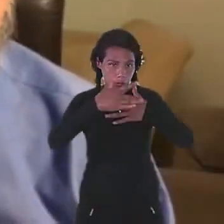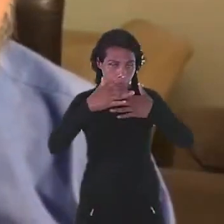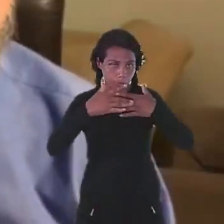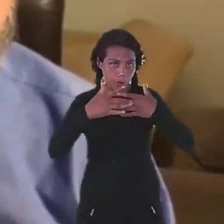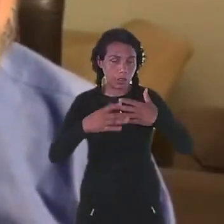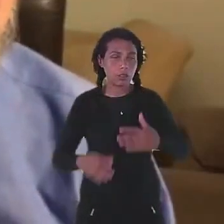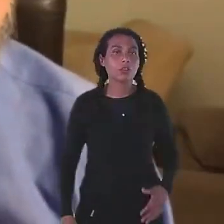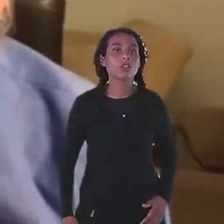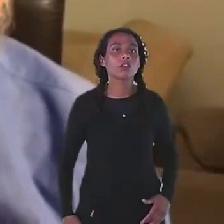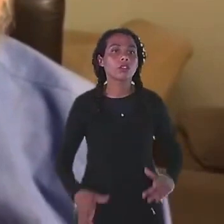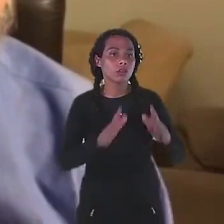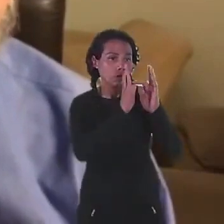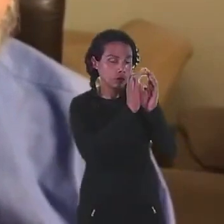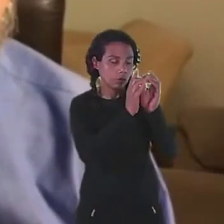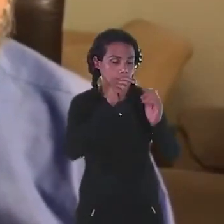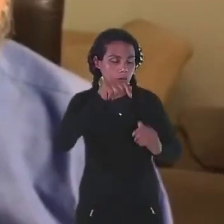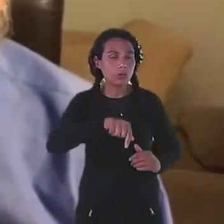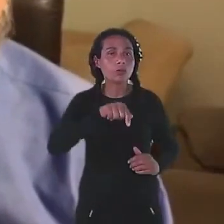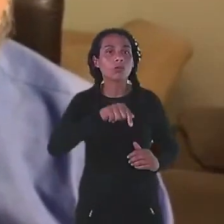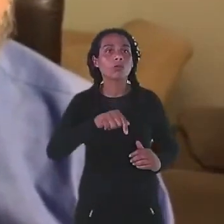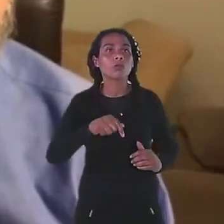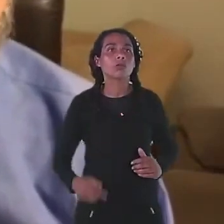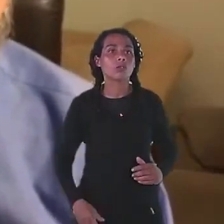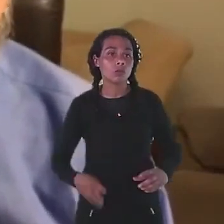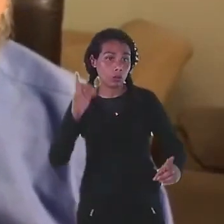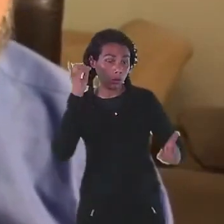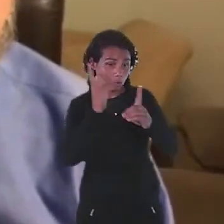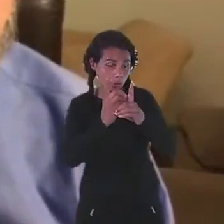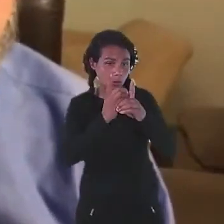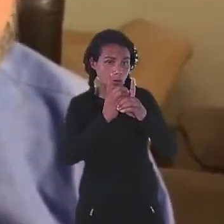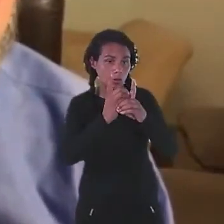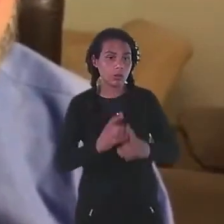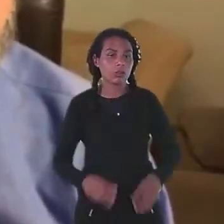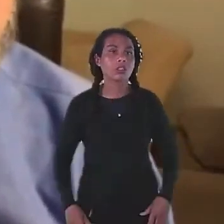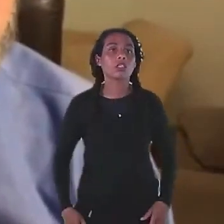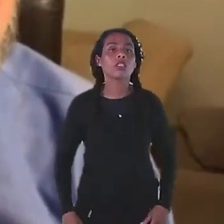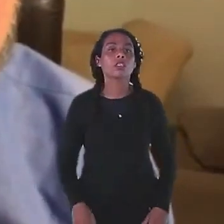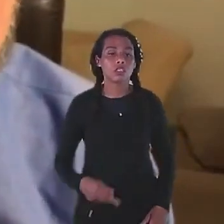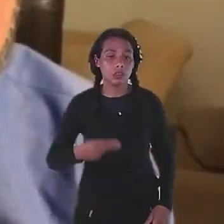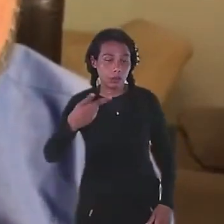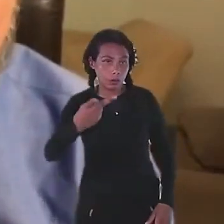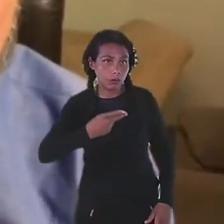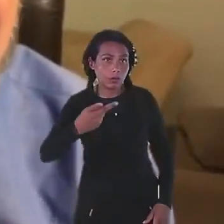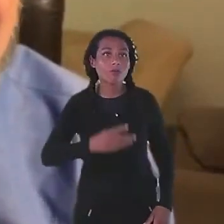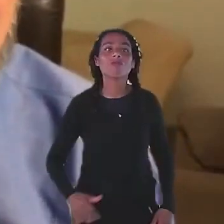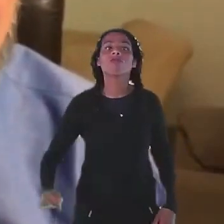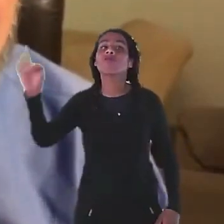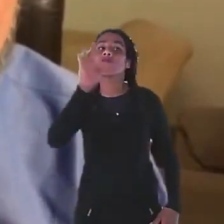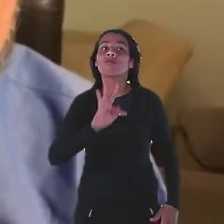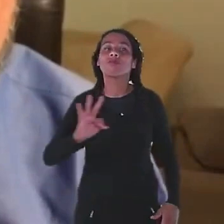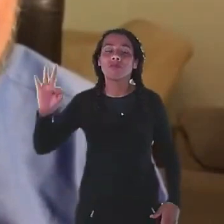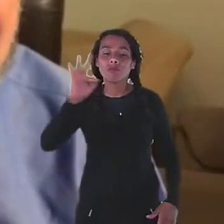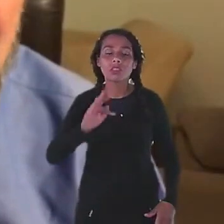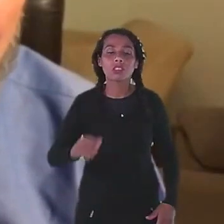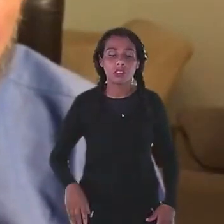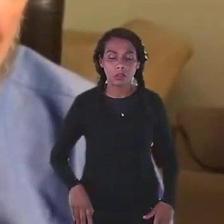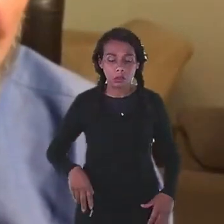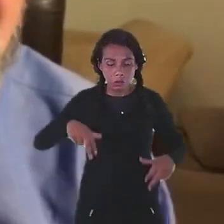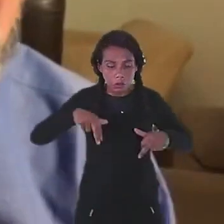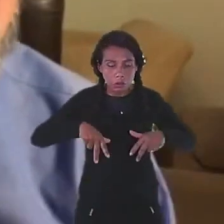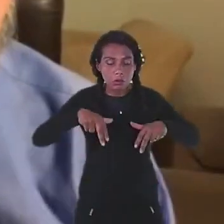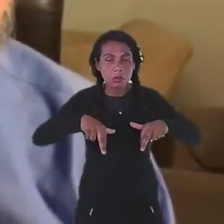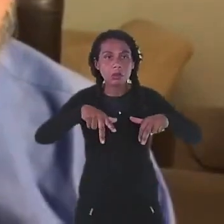né? À 1h na Faculdade de Medicina, e eu andando pelos corredores de madrugada para descansar no meu plantão no Hospital das Clínicas,